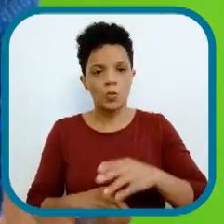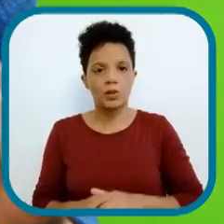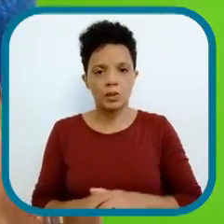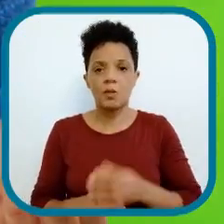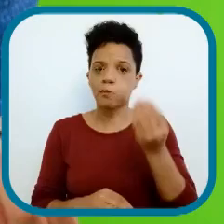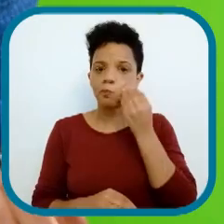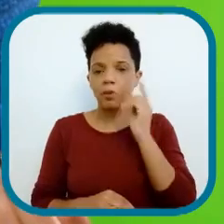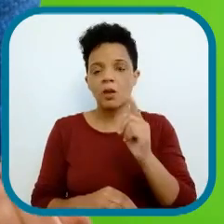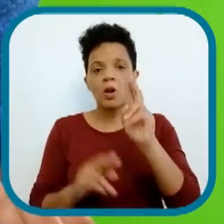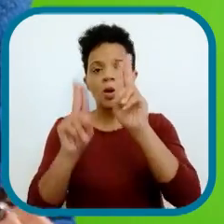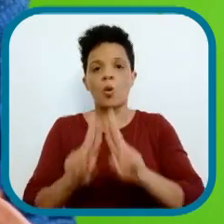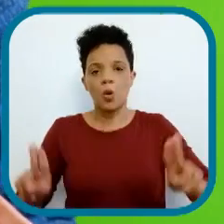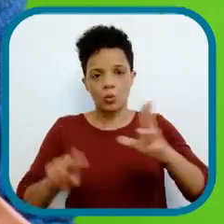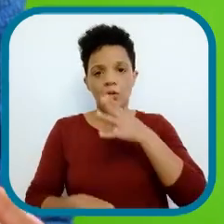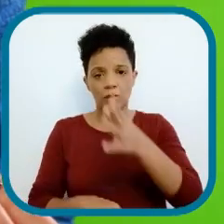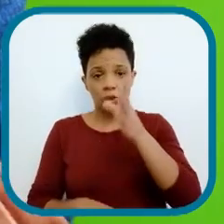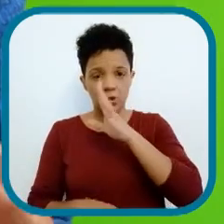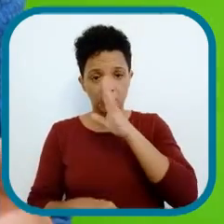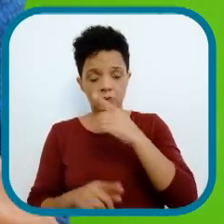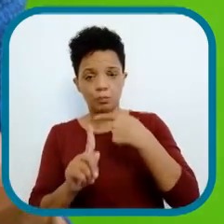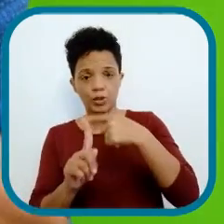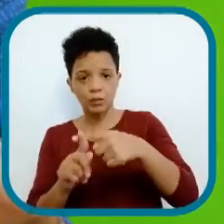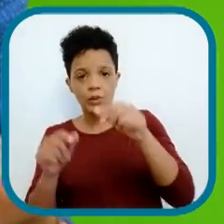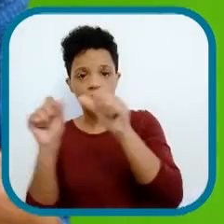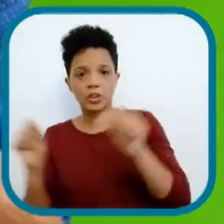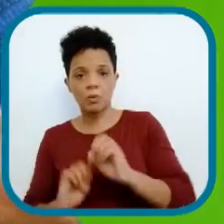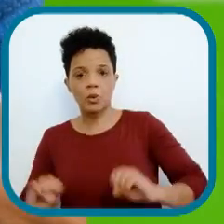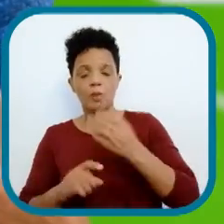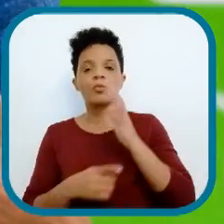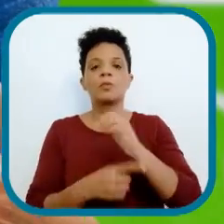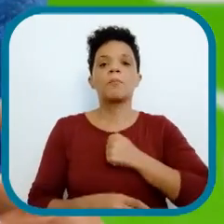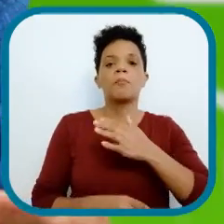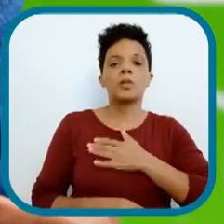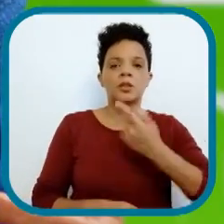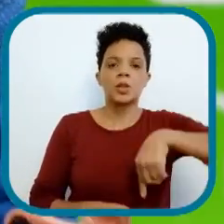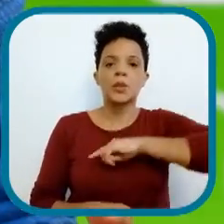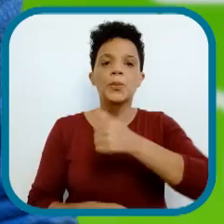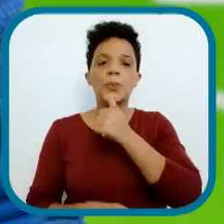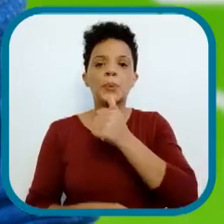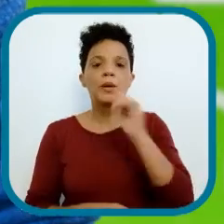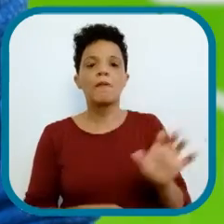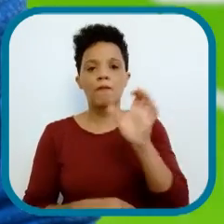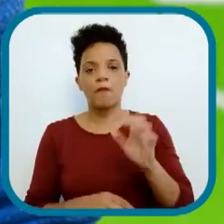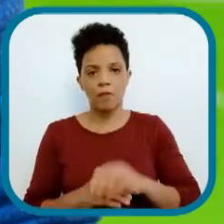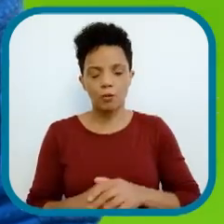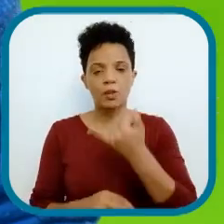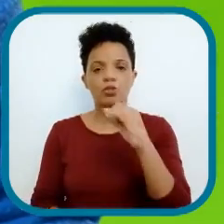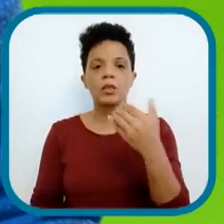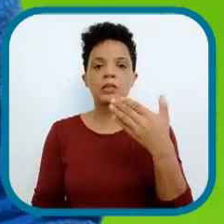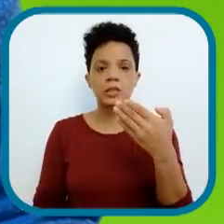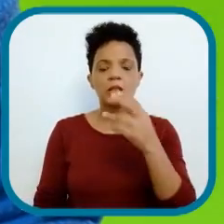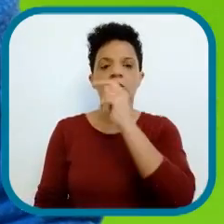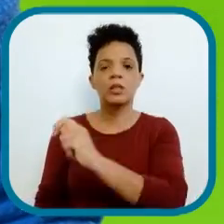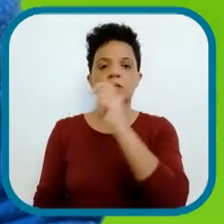lá chegavam. E são as próprias Nações Unidas que o dizem. Se os mecanismos positivos, no caso das empresas, nós definimos um mecanismo